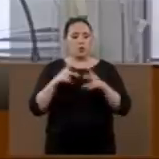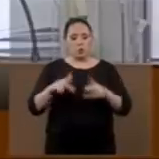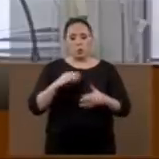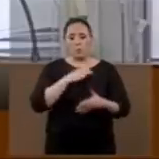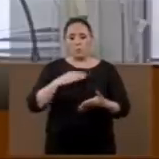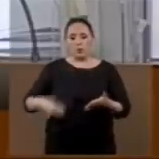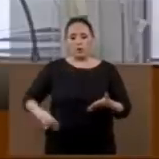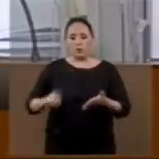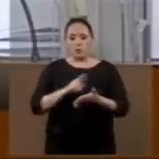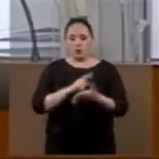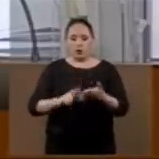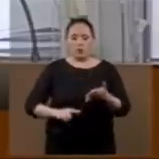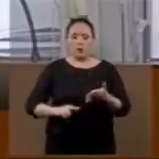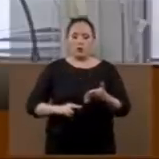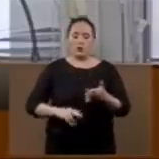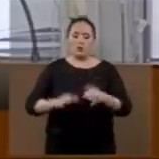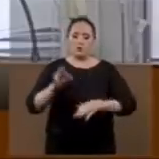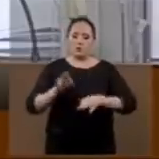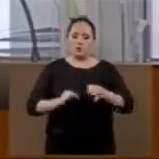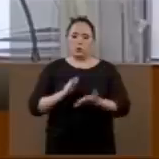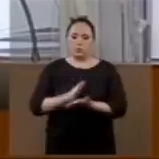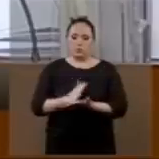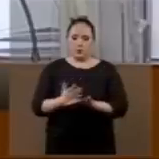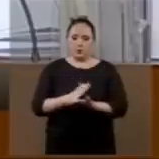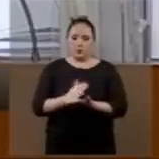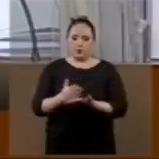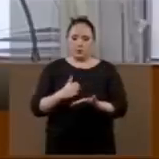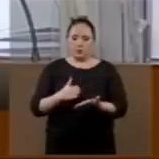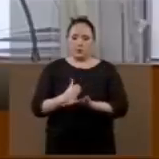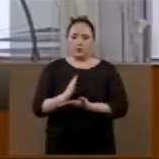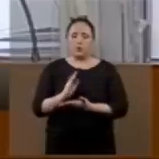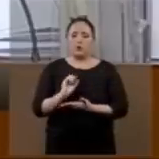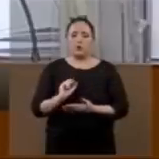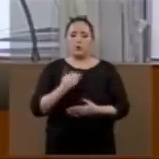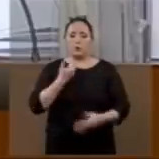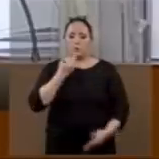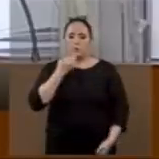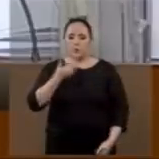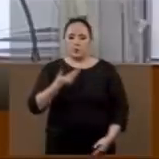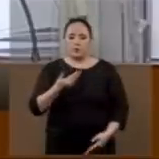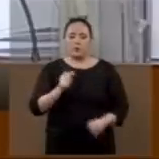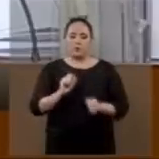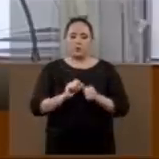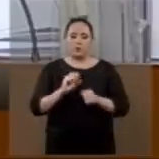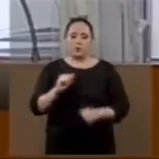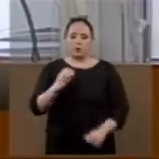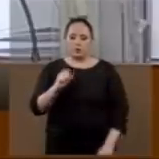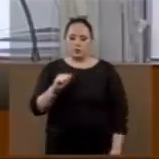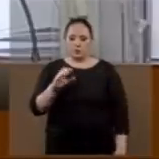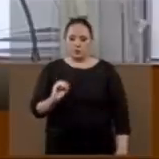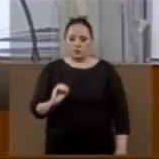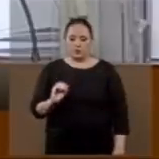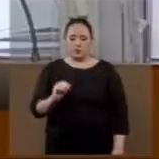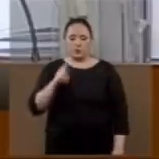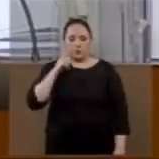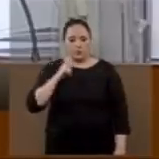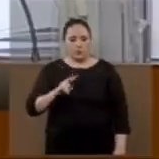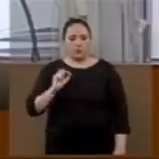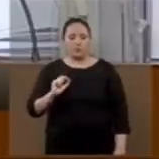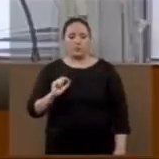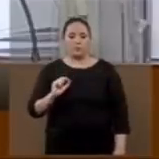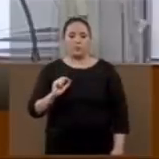relator, julgando parcialmente procedente o pedido formulado na presente ação, para conferir